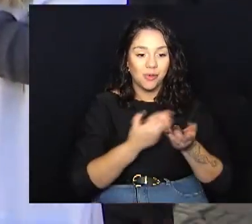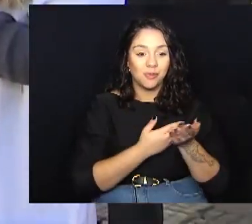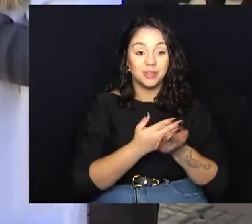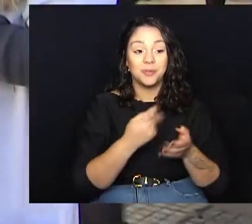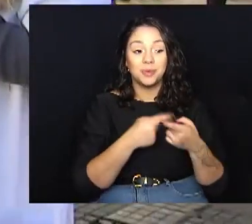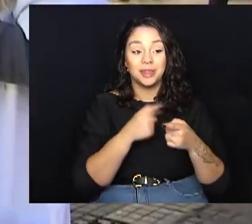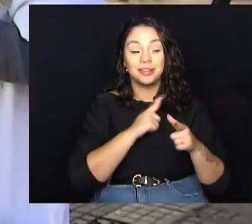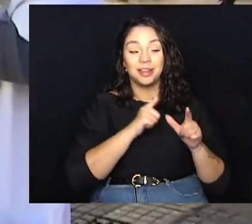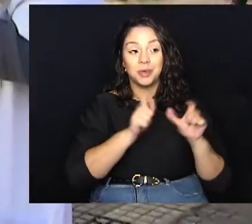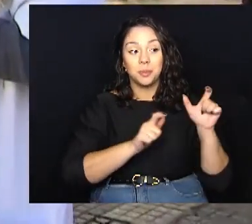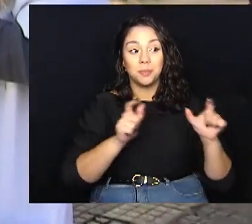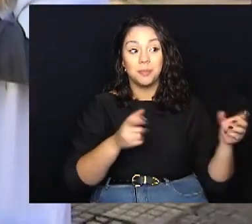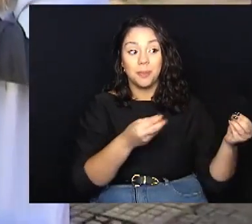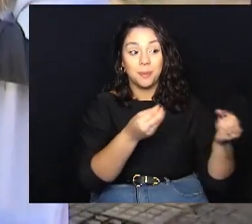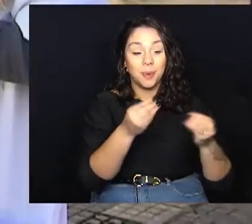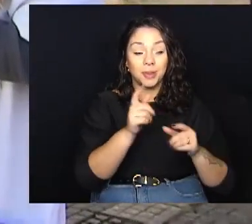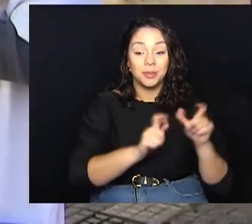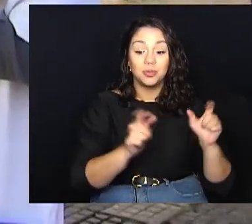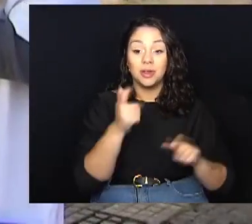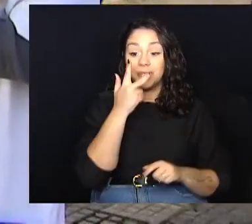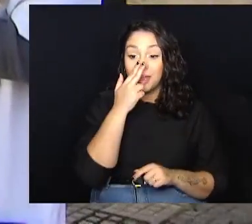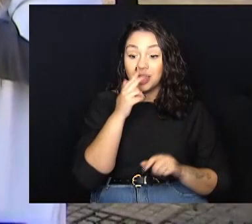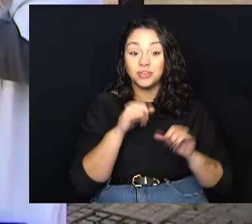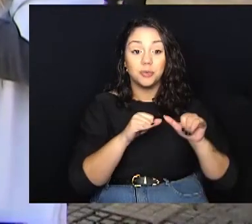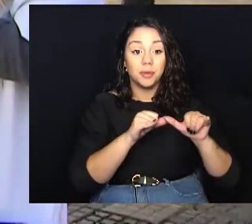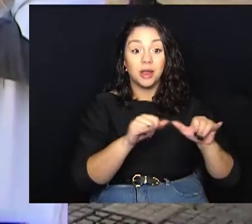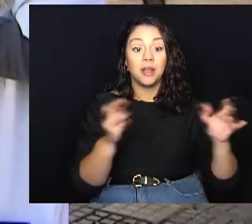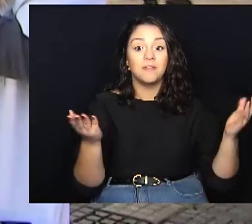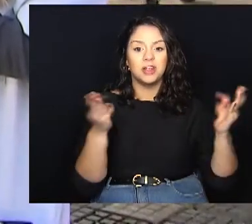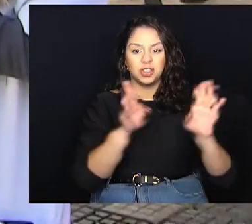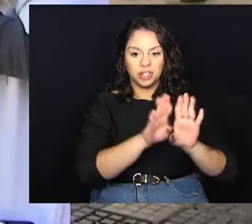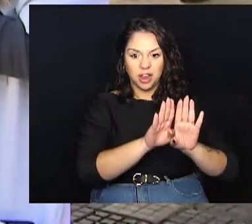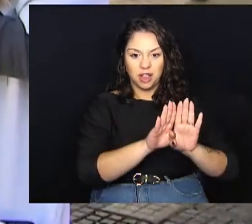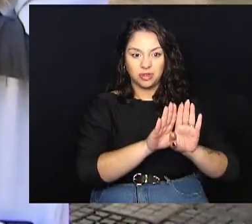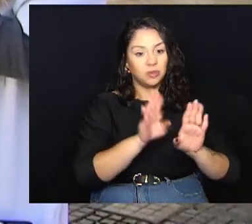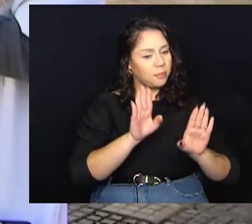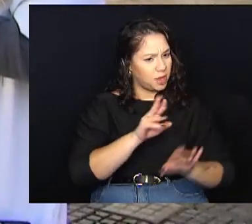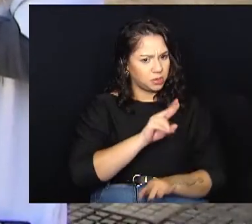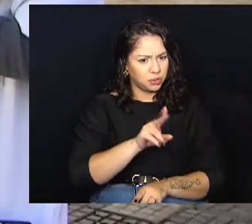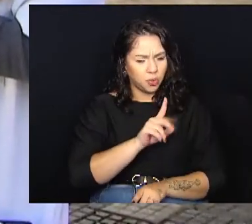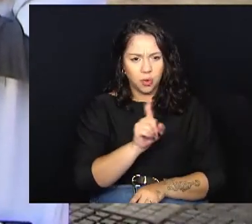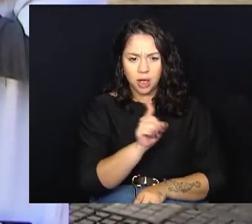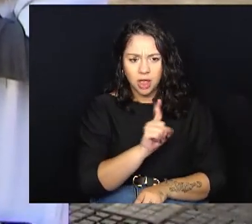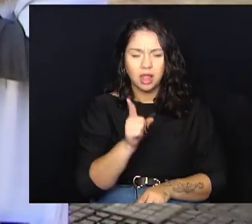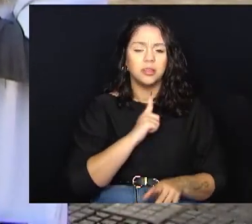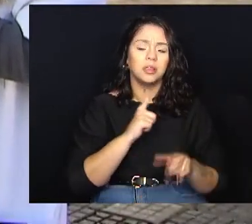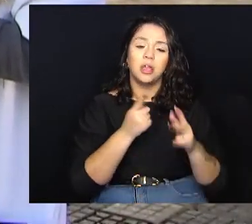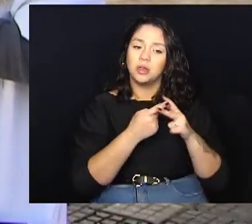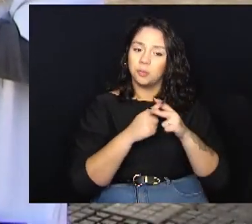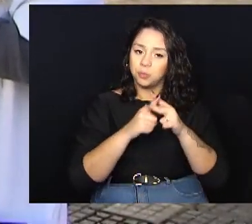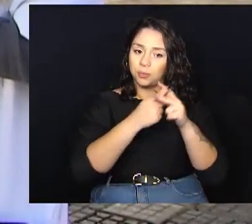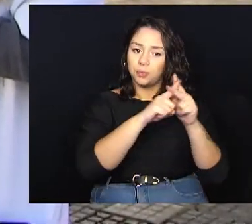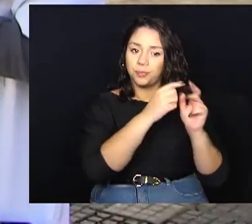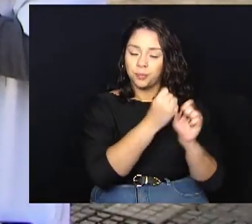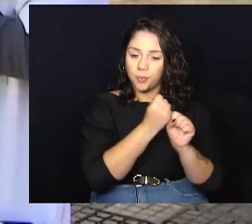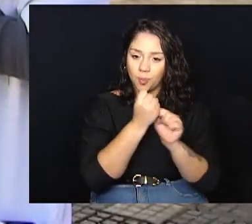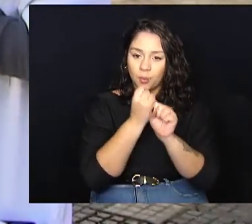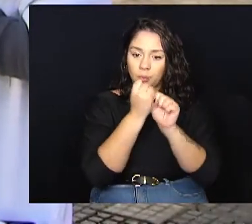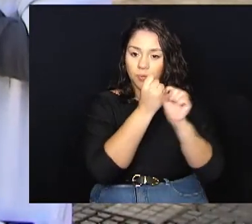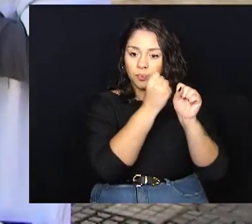gente né Gabriel Castro que acha que o mercadão está fechado mas não está não As Reformas estão acontecendo